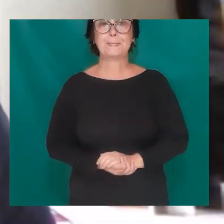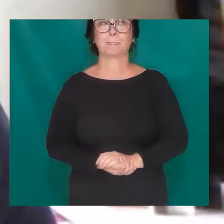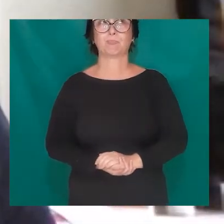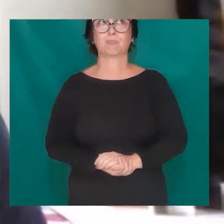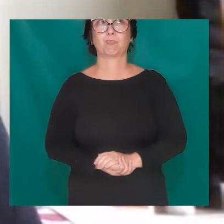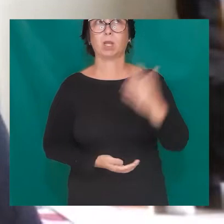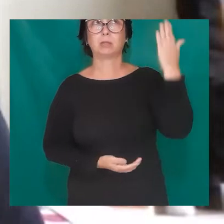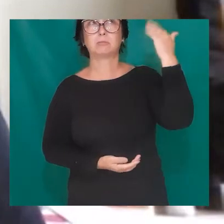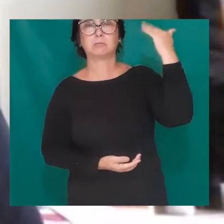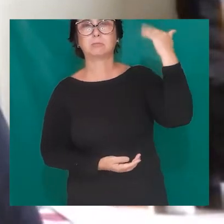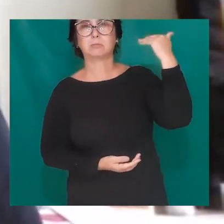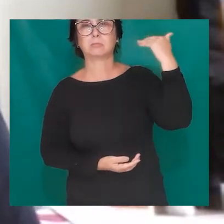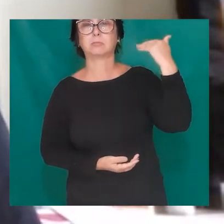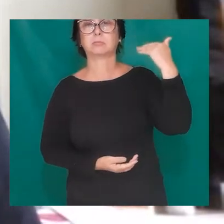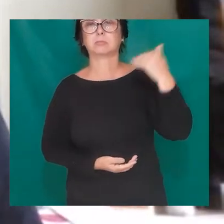foi na época que